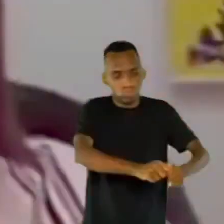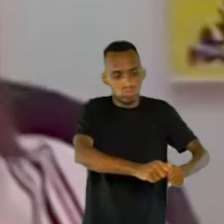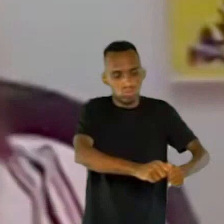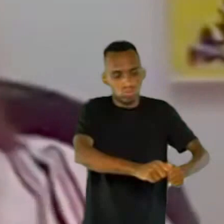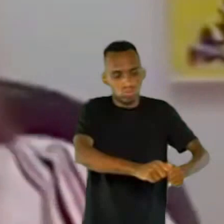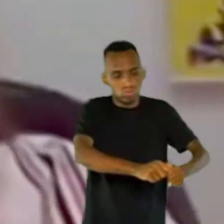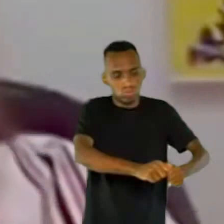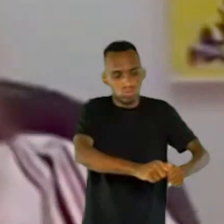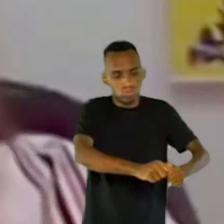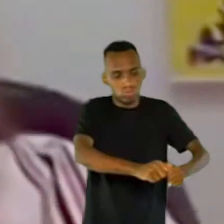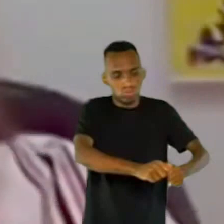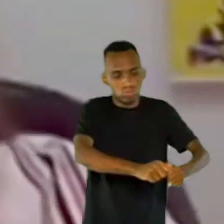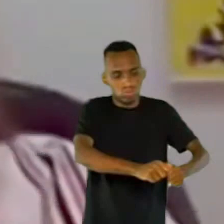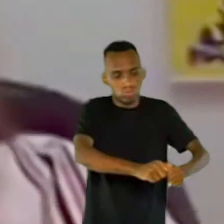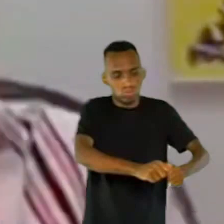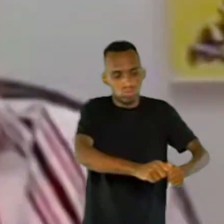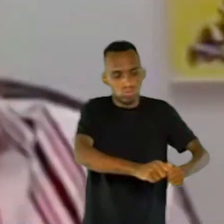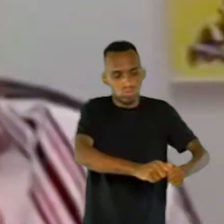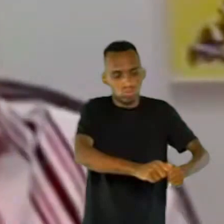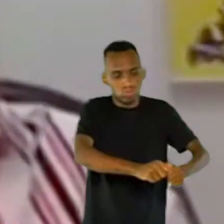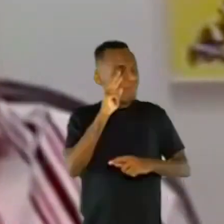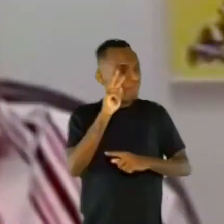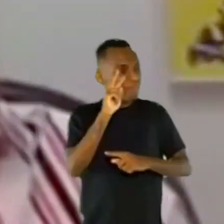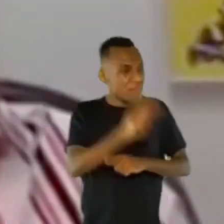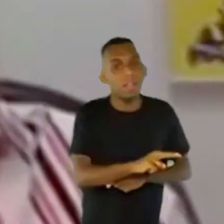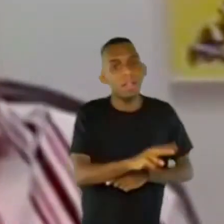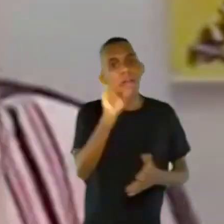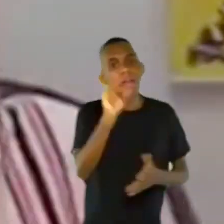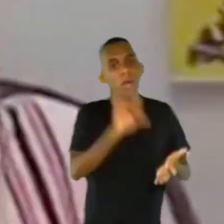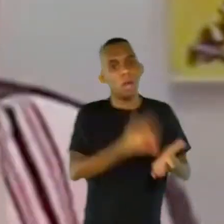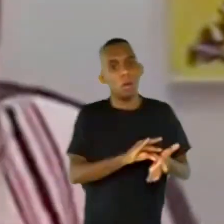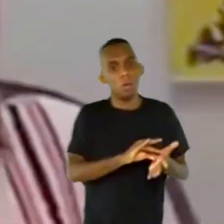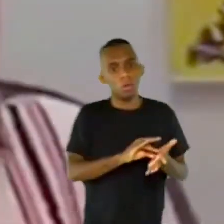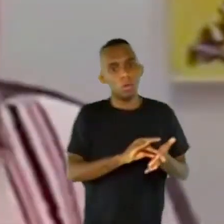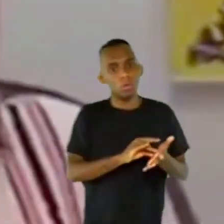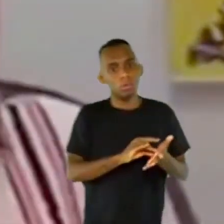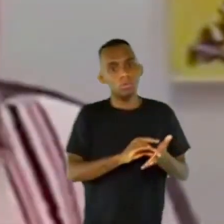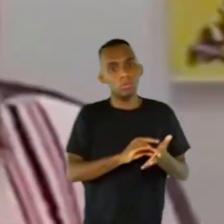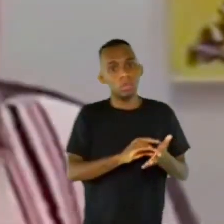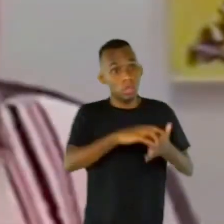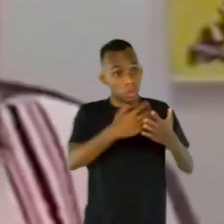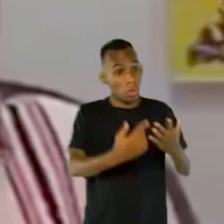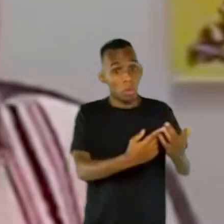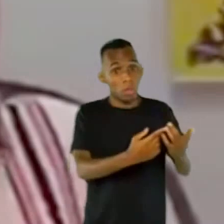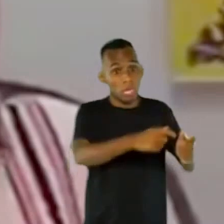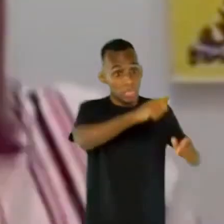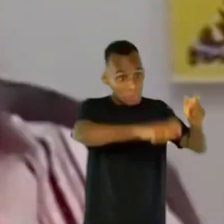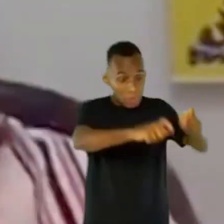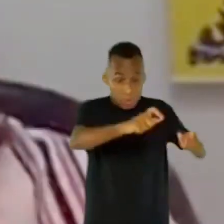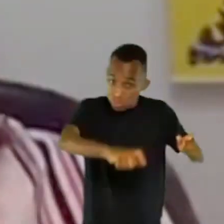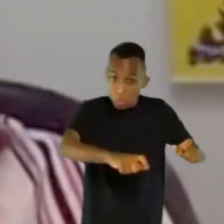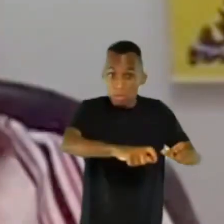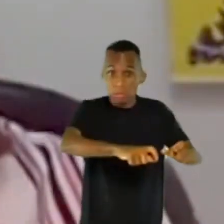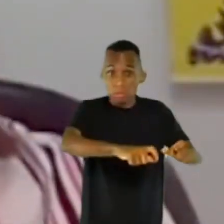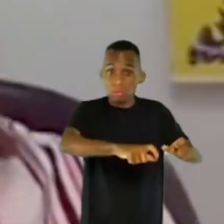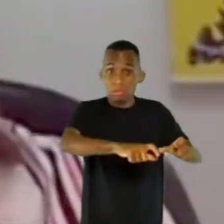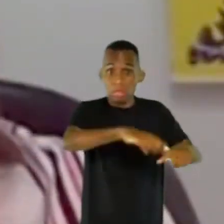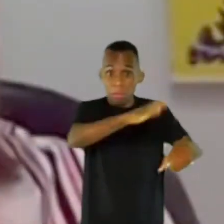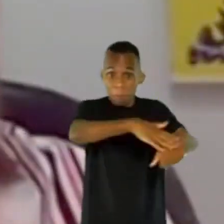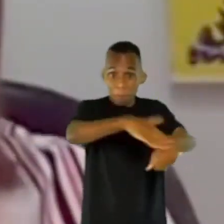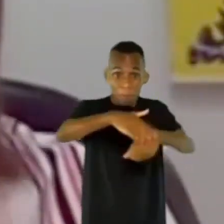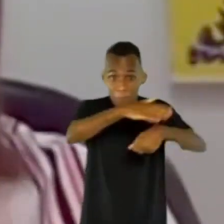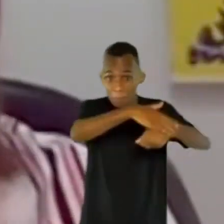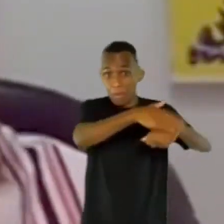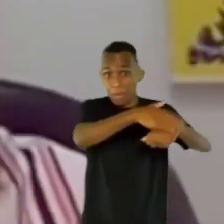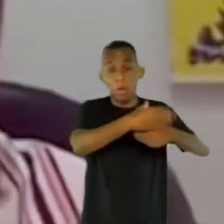para a gente. E, ao mesmo tempo, é um quadro desesperador como indivíduo, né? As pessoas que vivem ali, eu nem sei dizer o